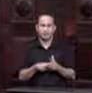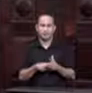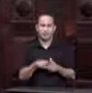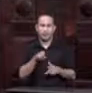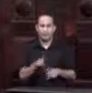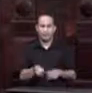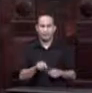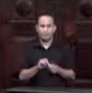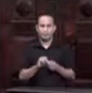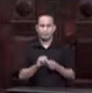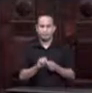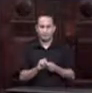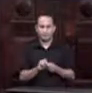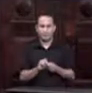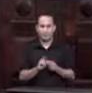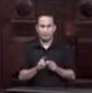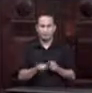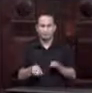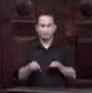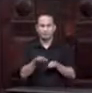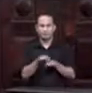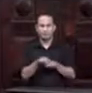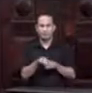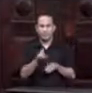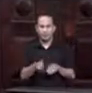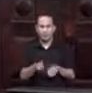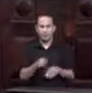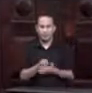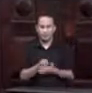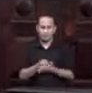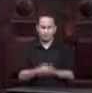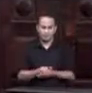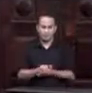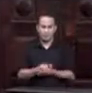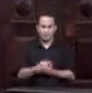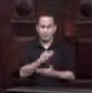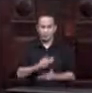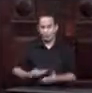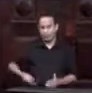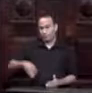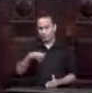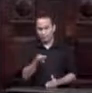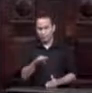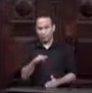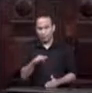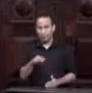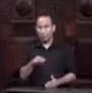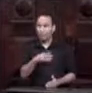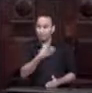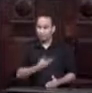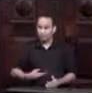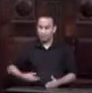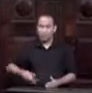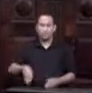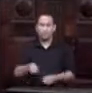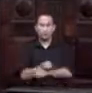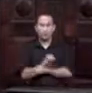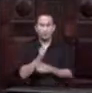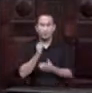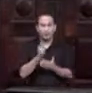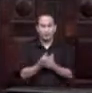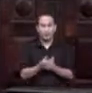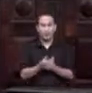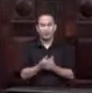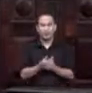criar superávit. Por isso, essa exigência do governo federal, para que o governo estadual pague a sua dívida com o próprio governo federal. Não